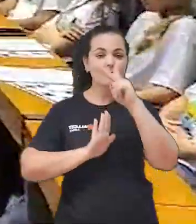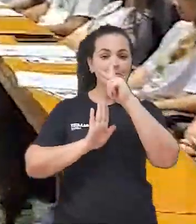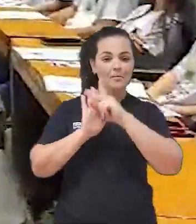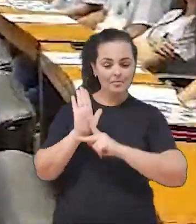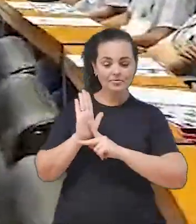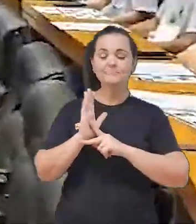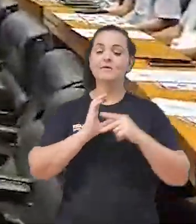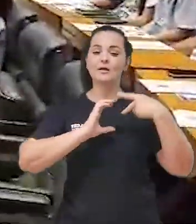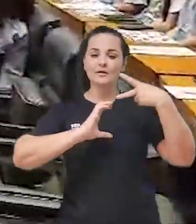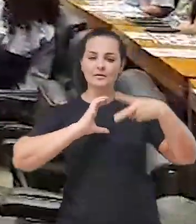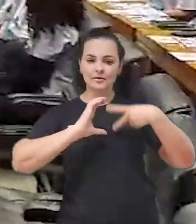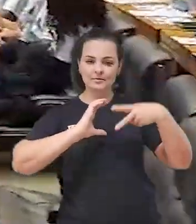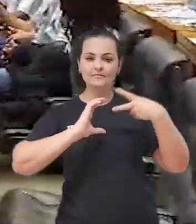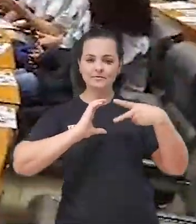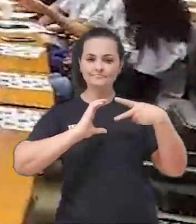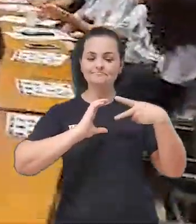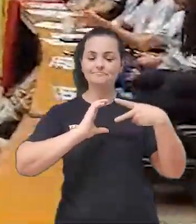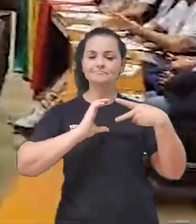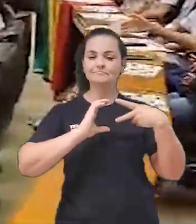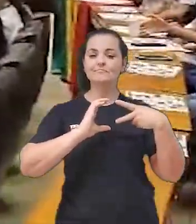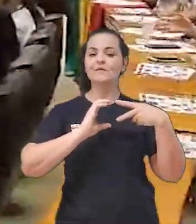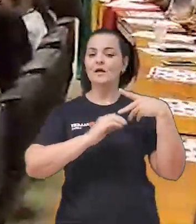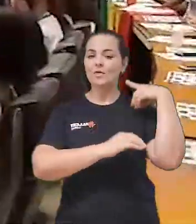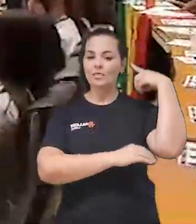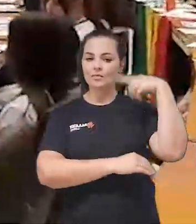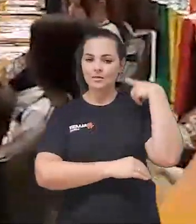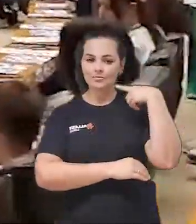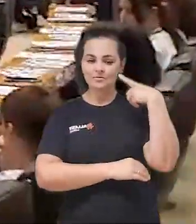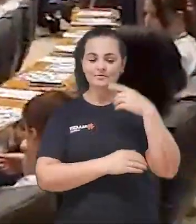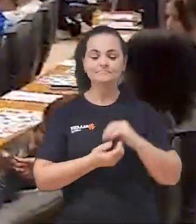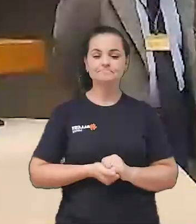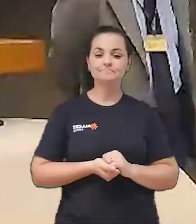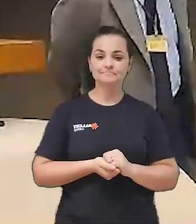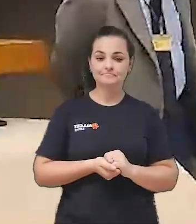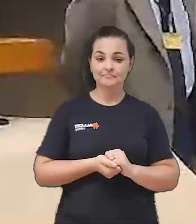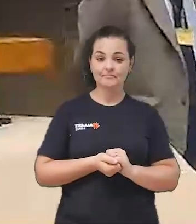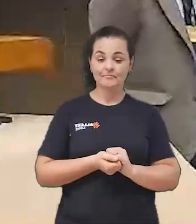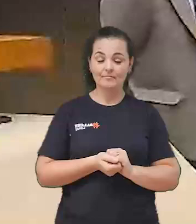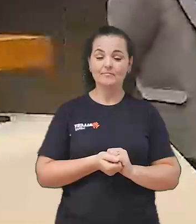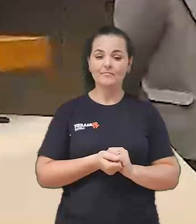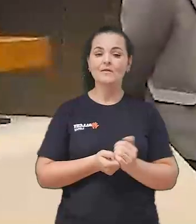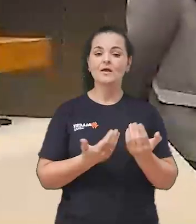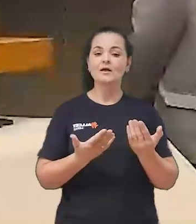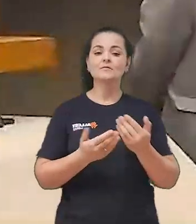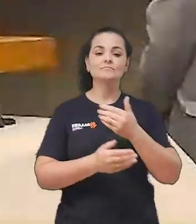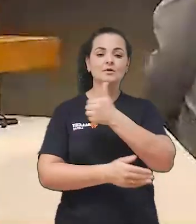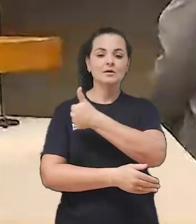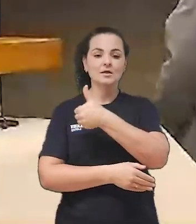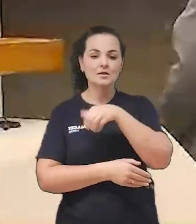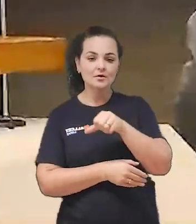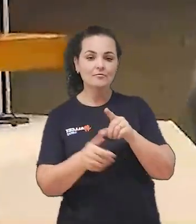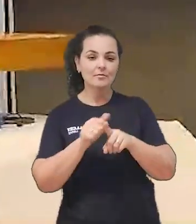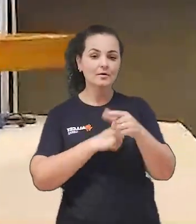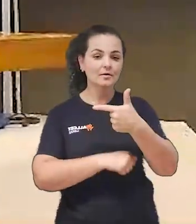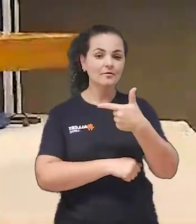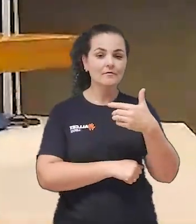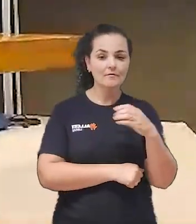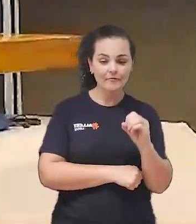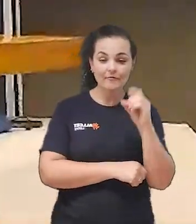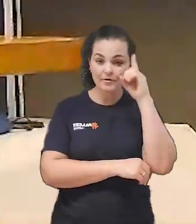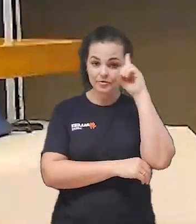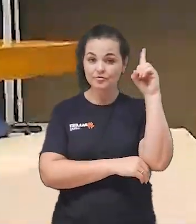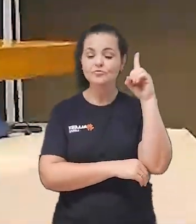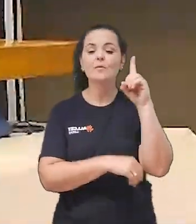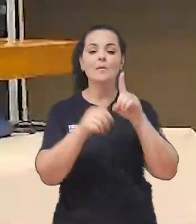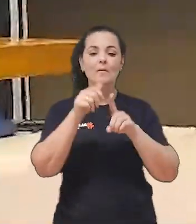parlamentares no projeto Câmara mirim da câmara do deputados este programa realizado nos dias 19 e 20